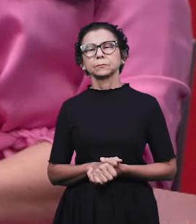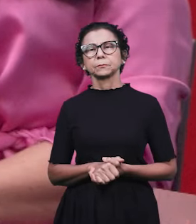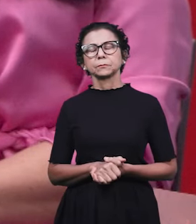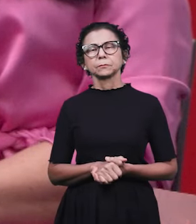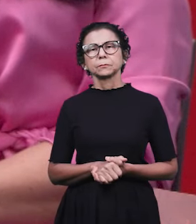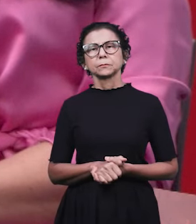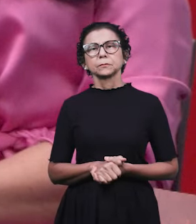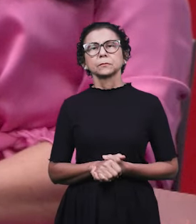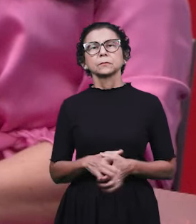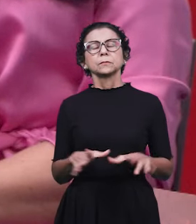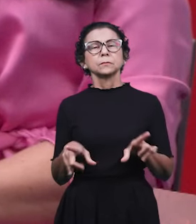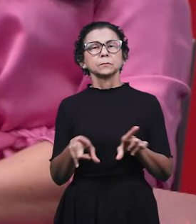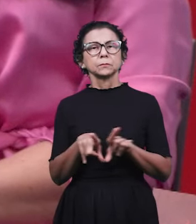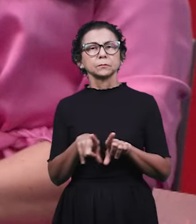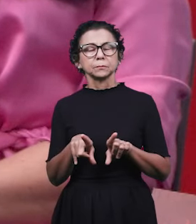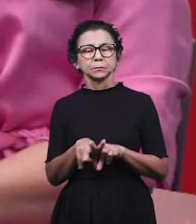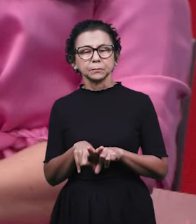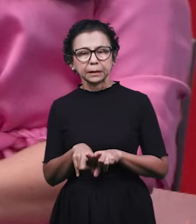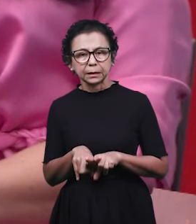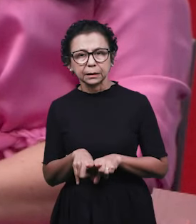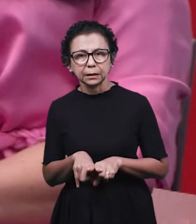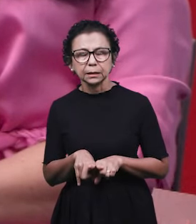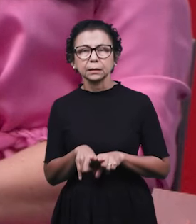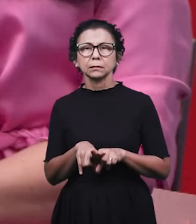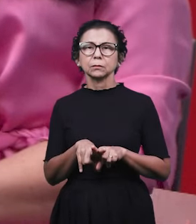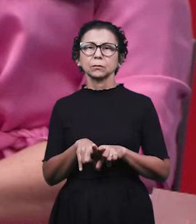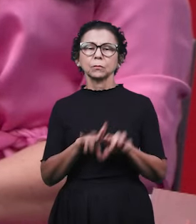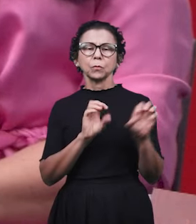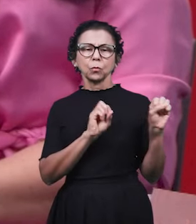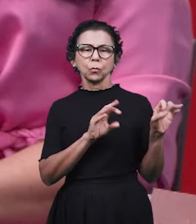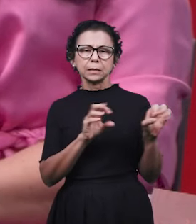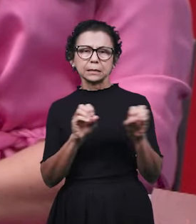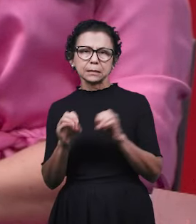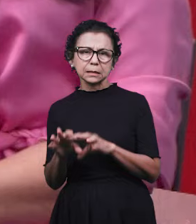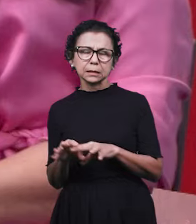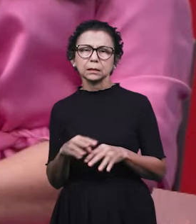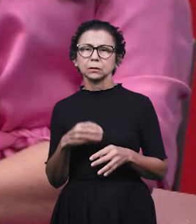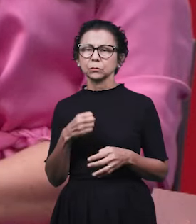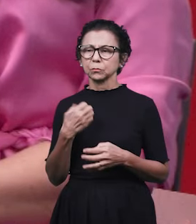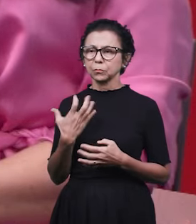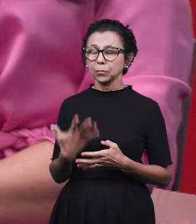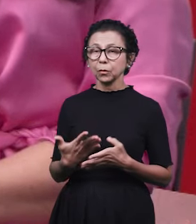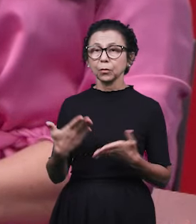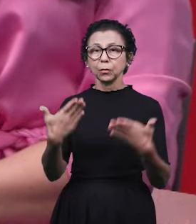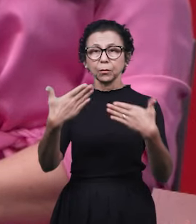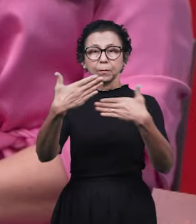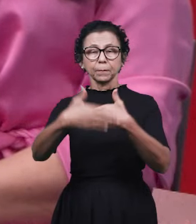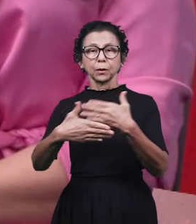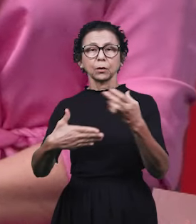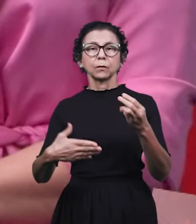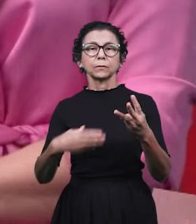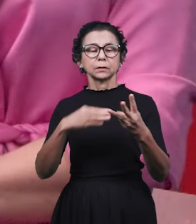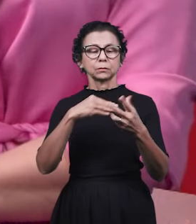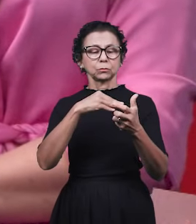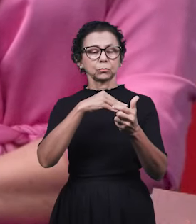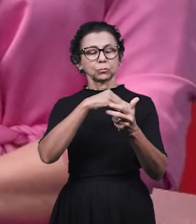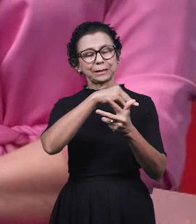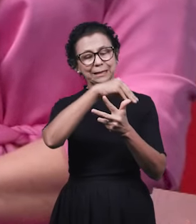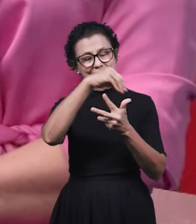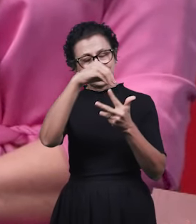matemática, tem conseguido uma boa qualificação nas provas do Enem, né? Hoje a gente está ali em primeiro, Vila Velha